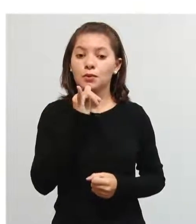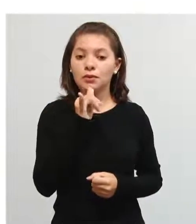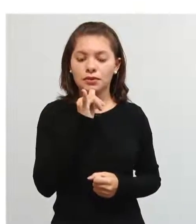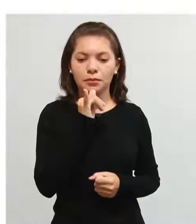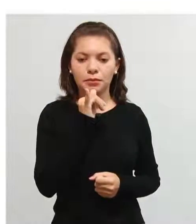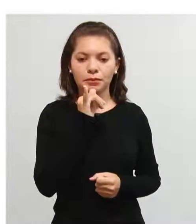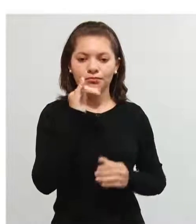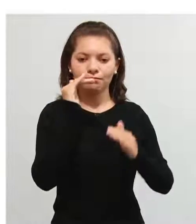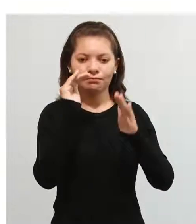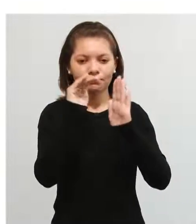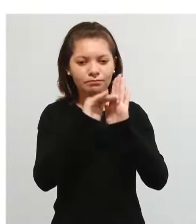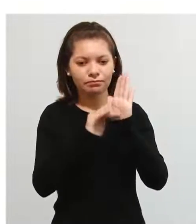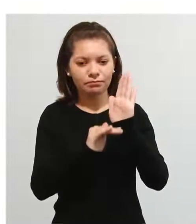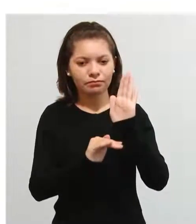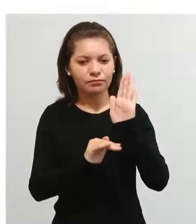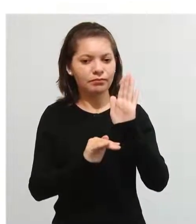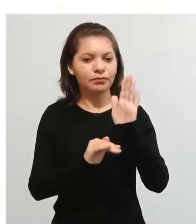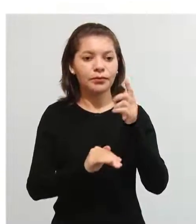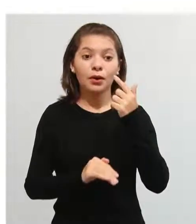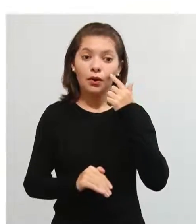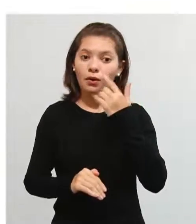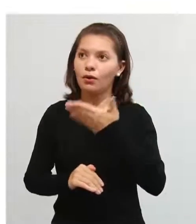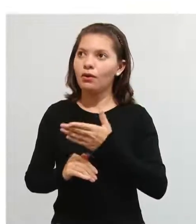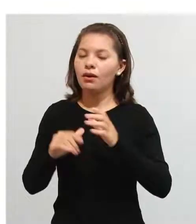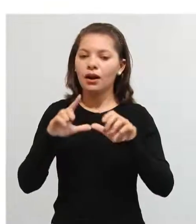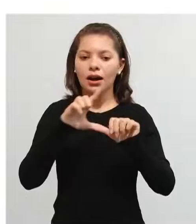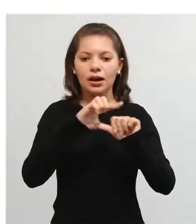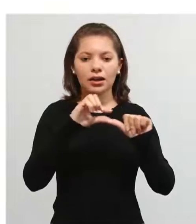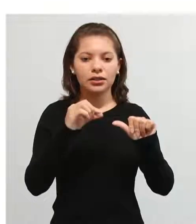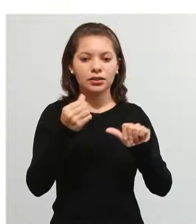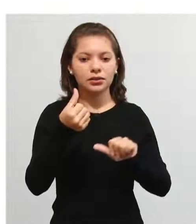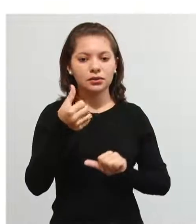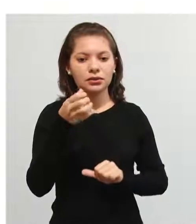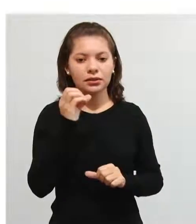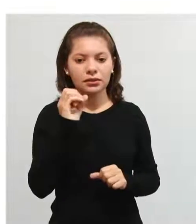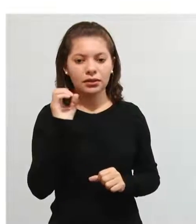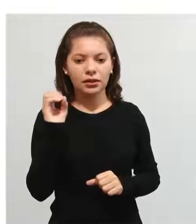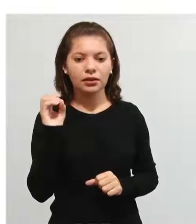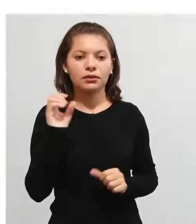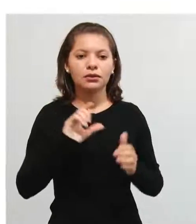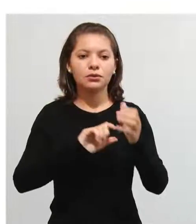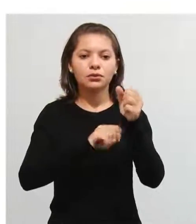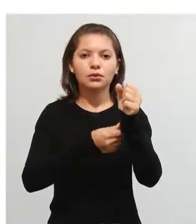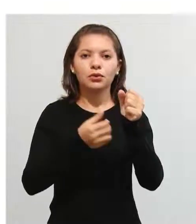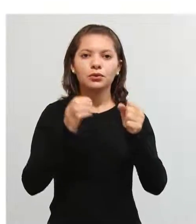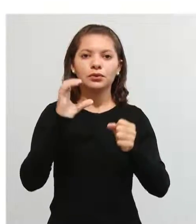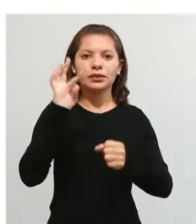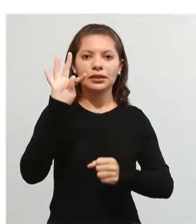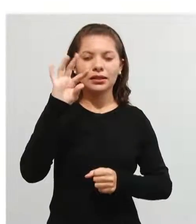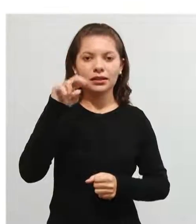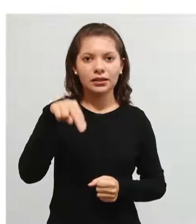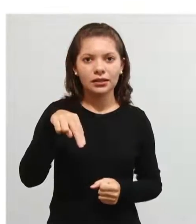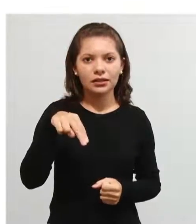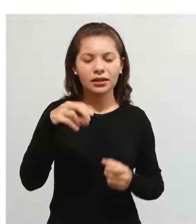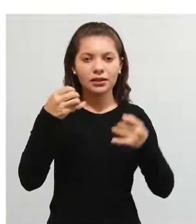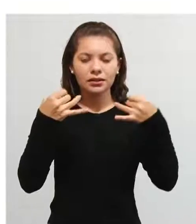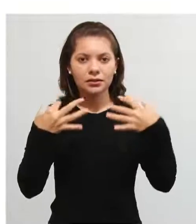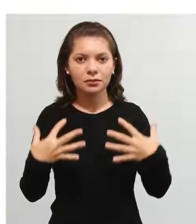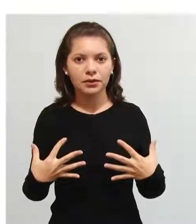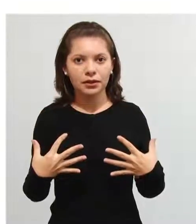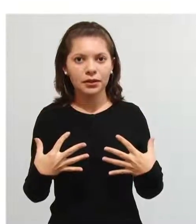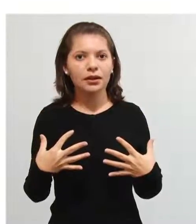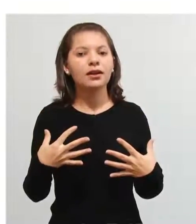para vocês? Temos aqui o artigo 100 do nosso Código Tributário Nacional, que diz o seguinte: são